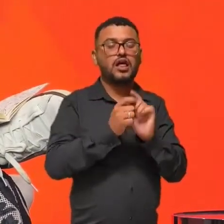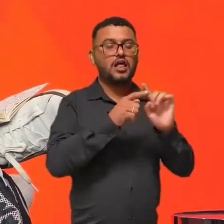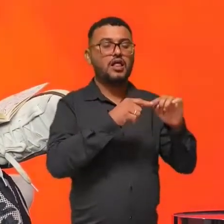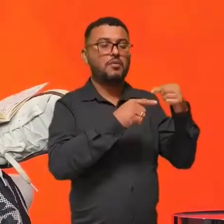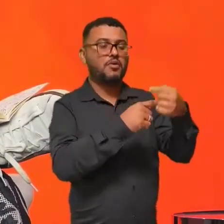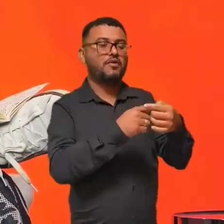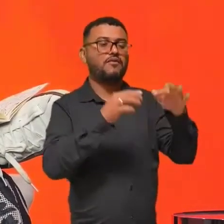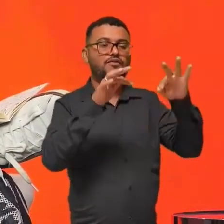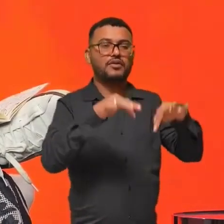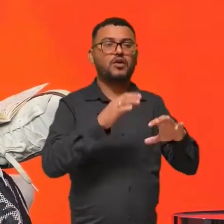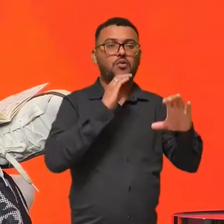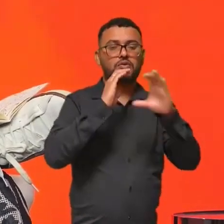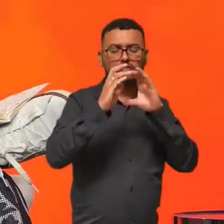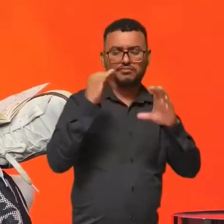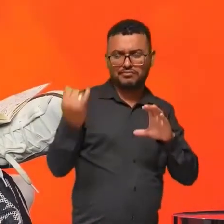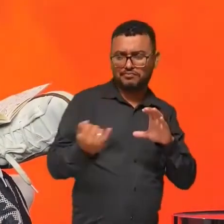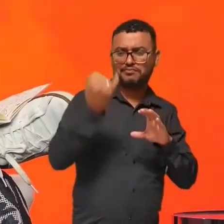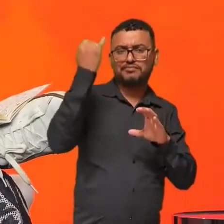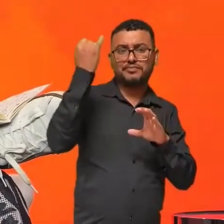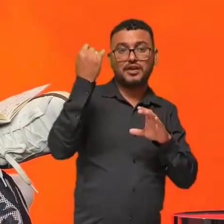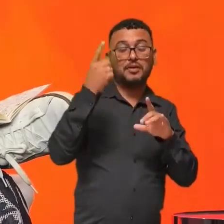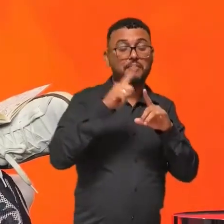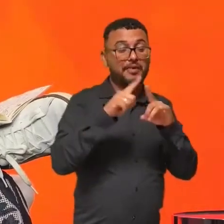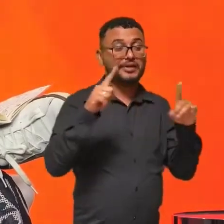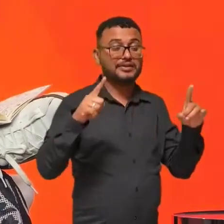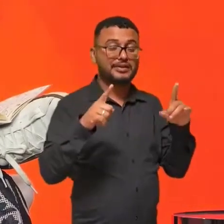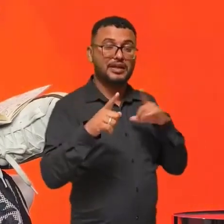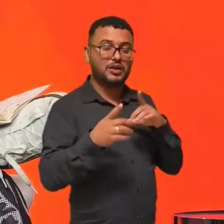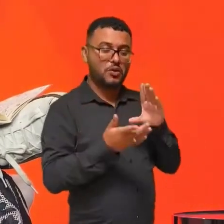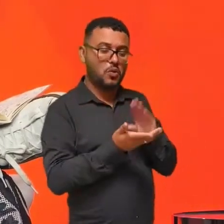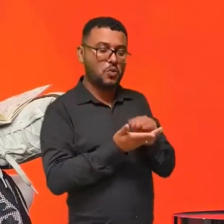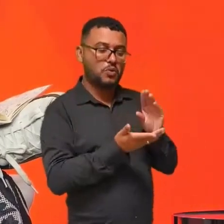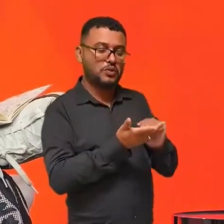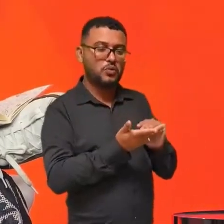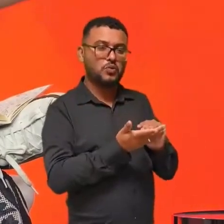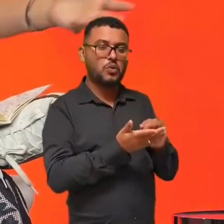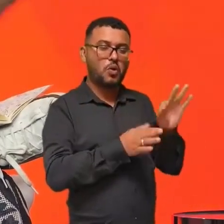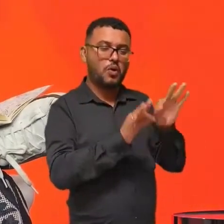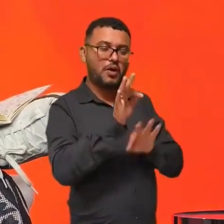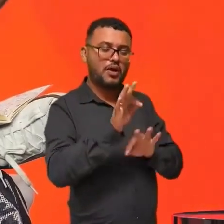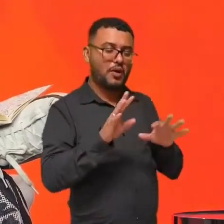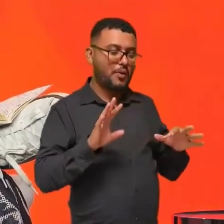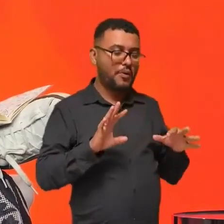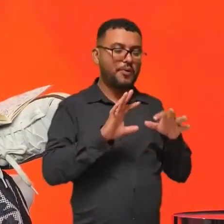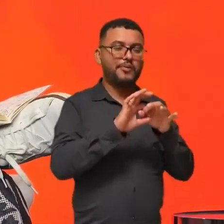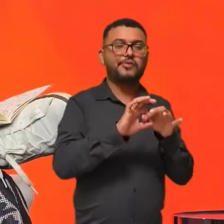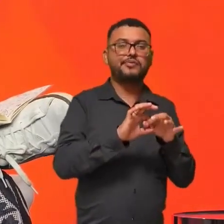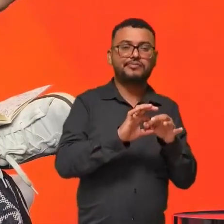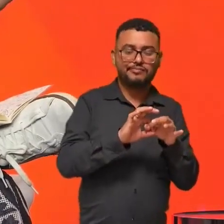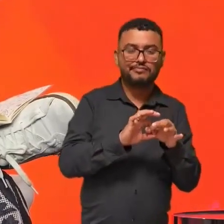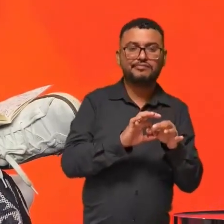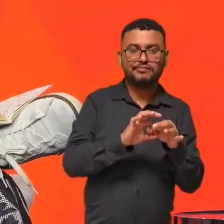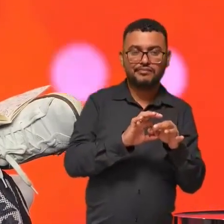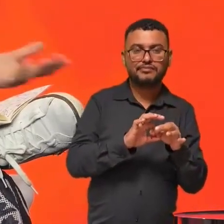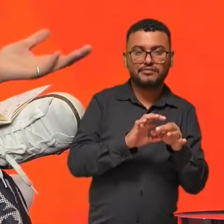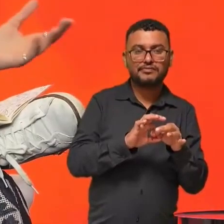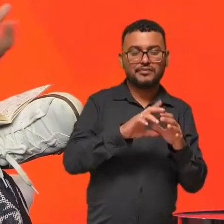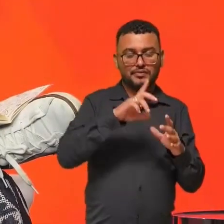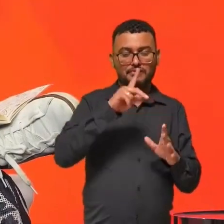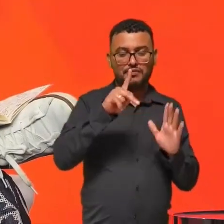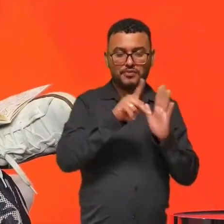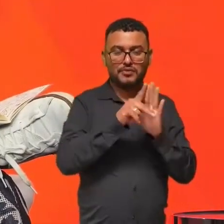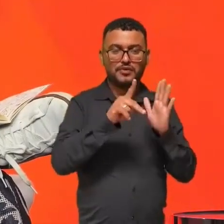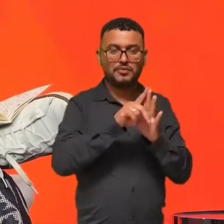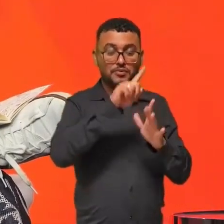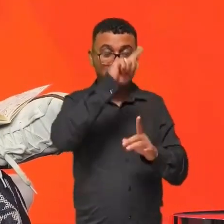mas se não tem um conteúdo por trás que seja o que conecta a gente com o nosso público-alvo, é muito difícil. E, por fim,